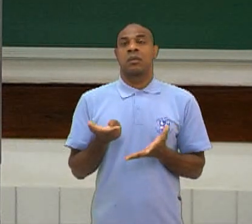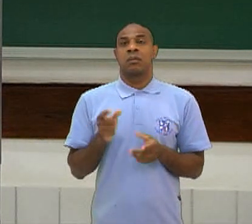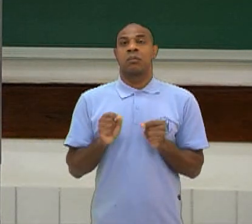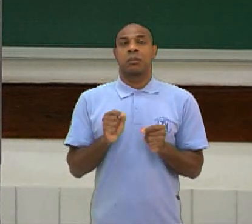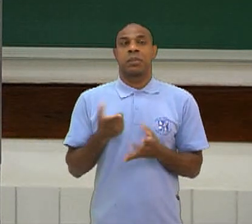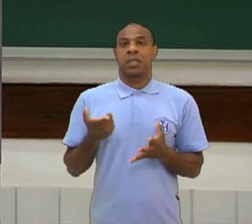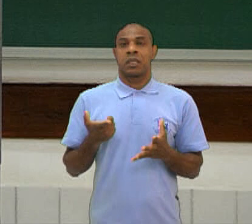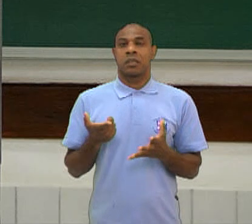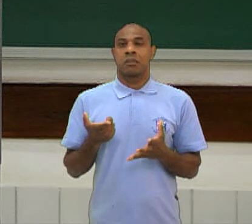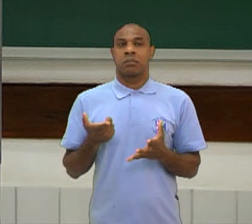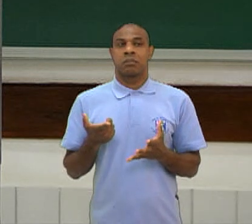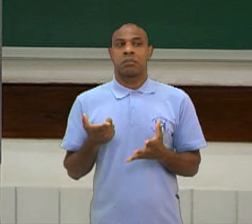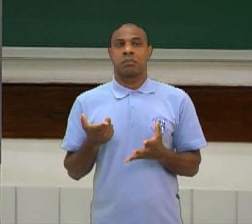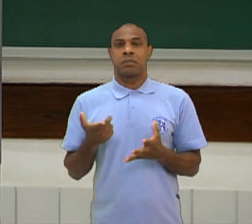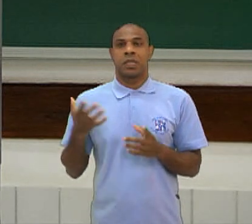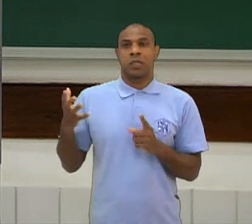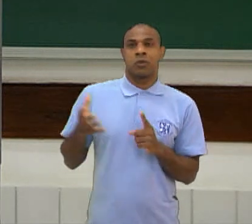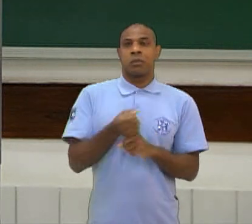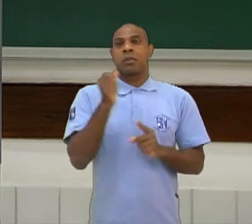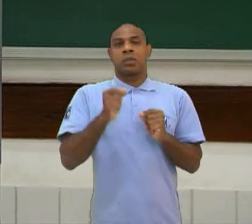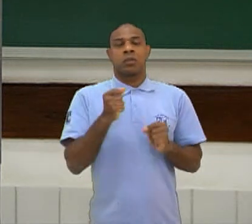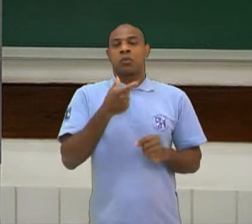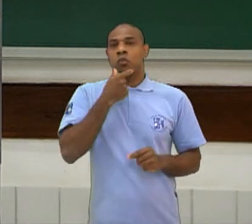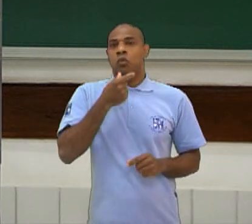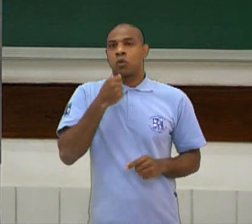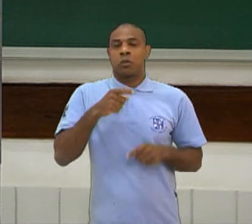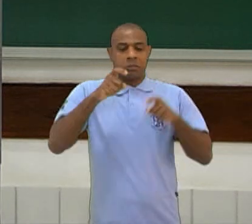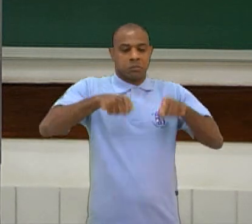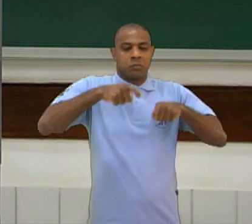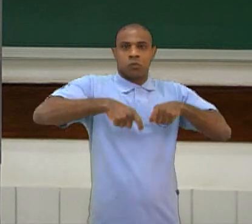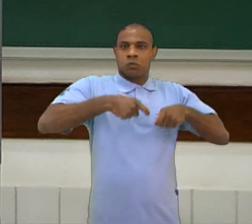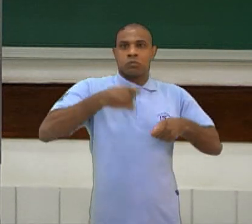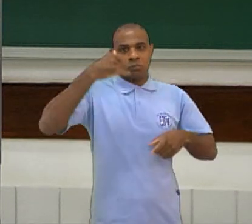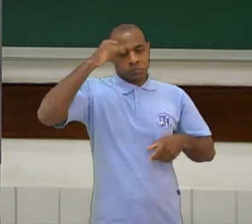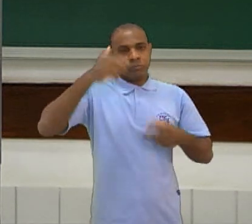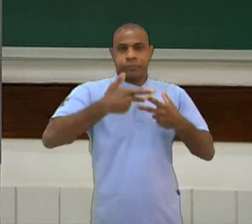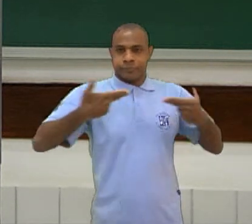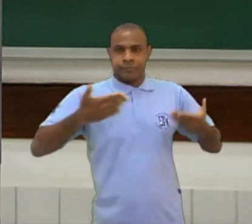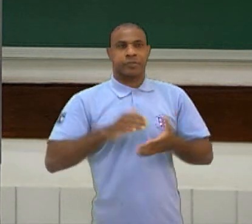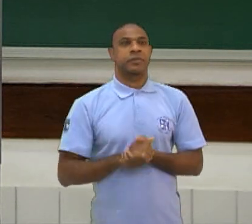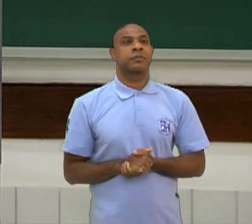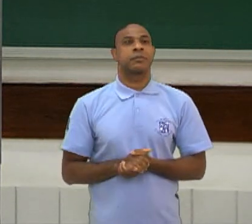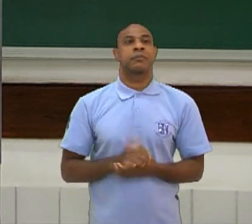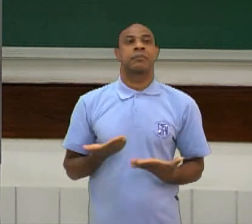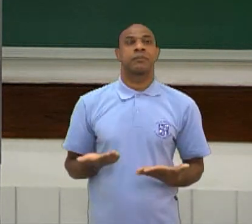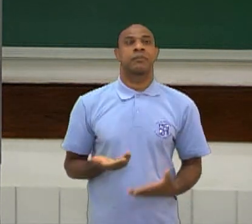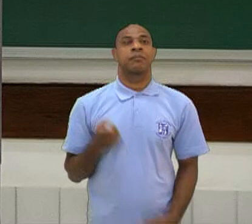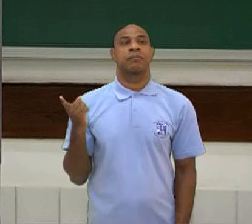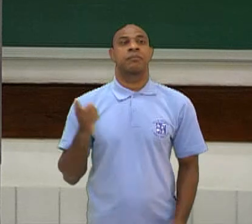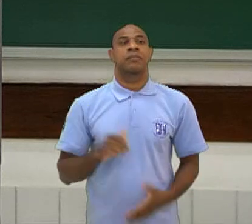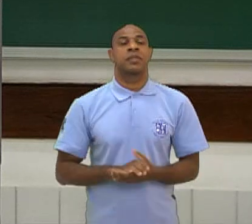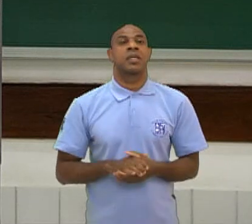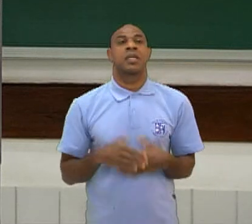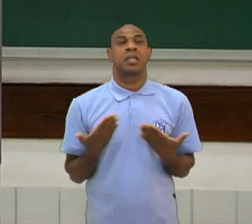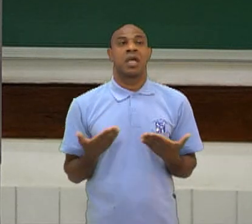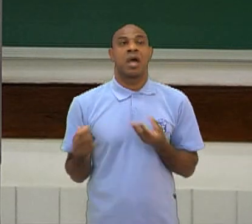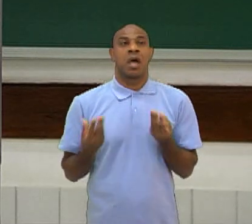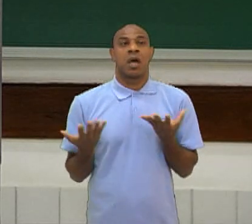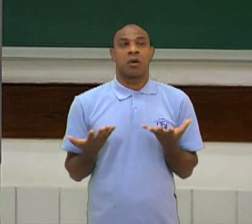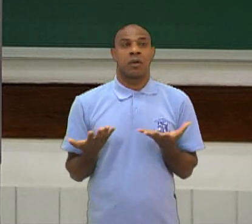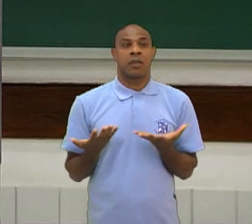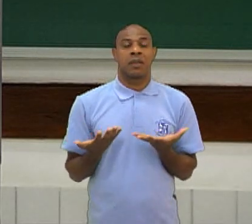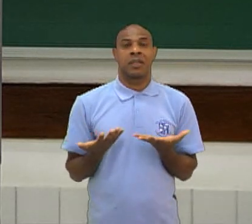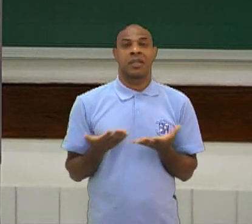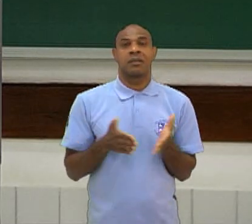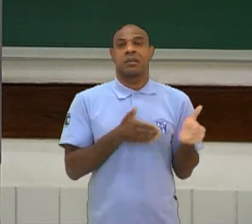pela dominância dos homens, senhores de engenho, donos de terras. Então, queda do Império e ascensão da República. A gente